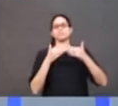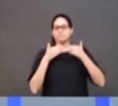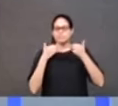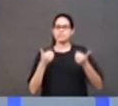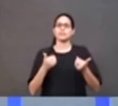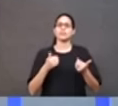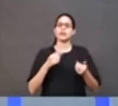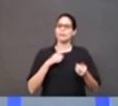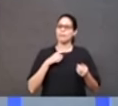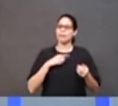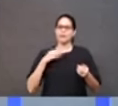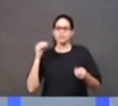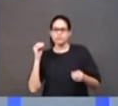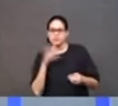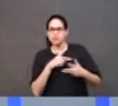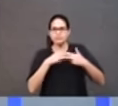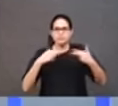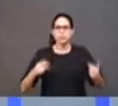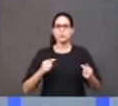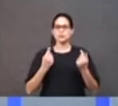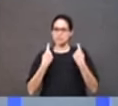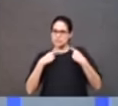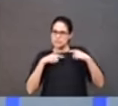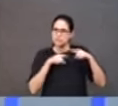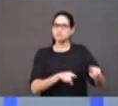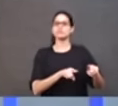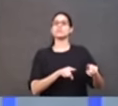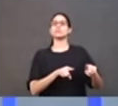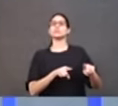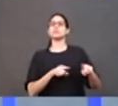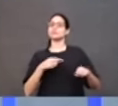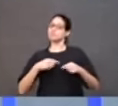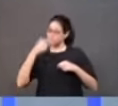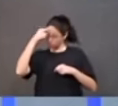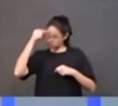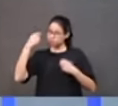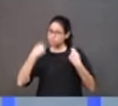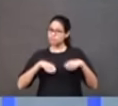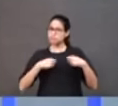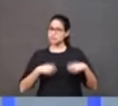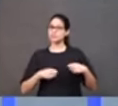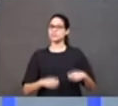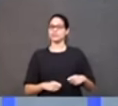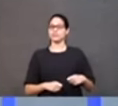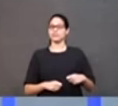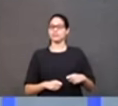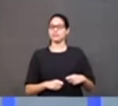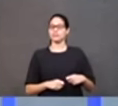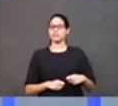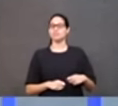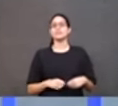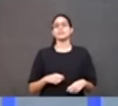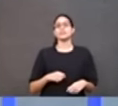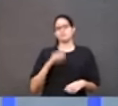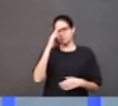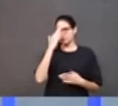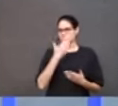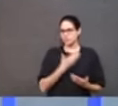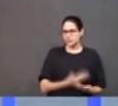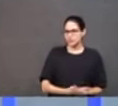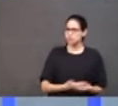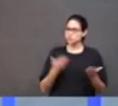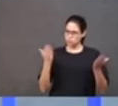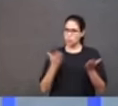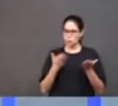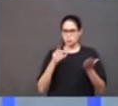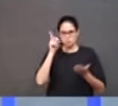momentos, os novos desafios que a universidade precisa enfrentar. Eu considero, inclusive, que a atual gestão criou